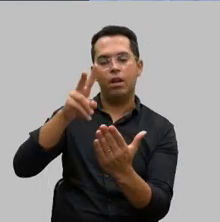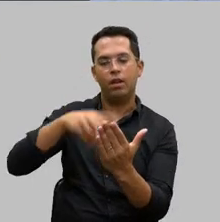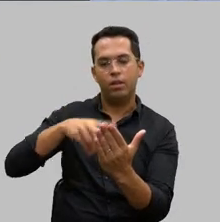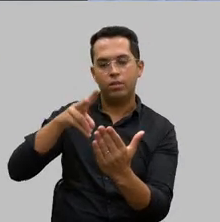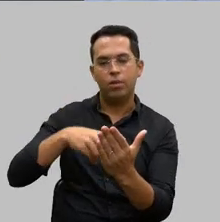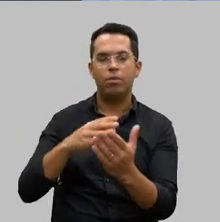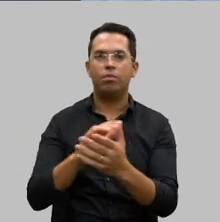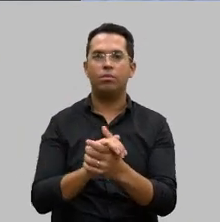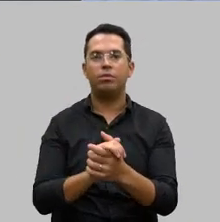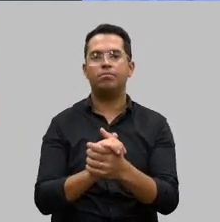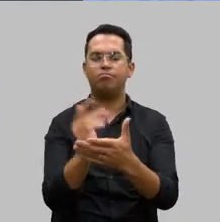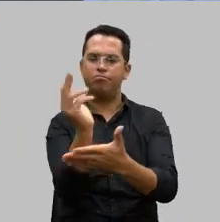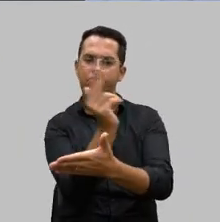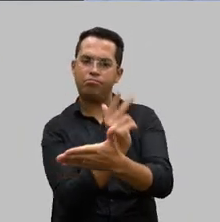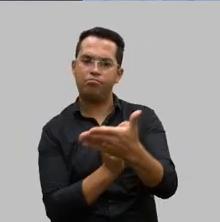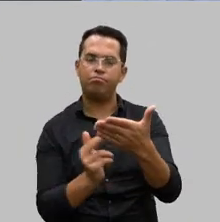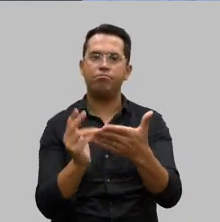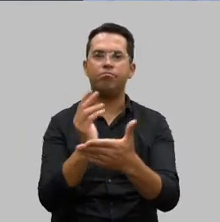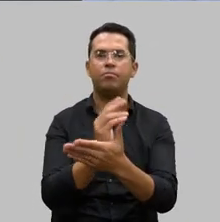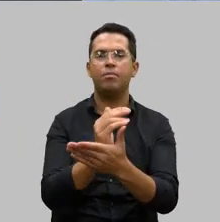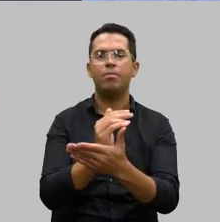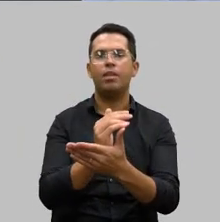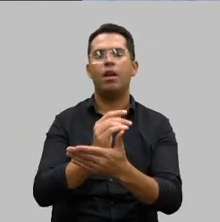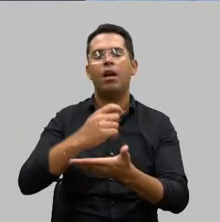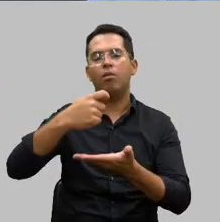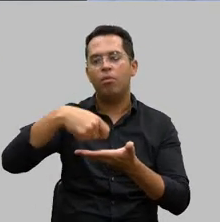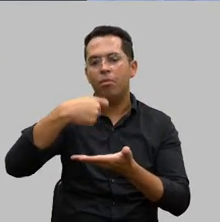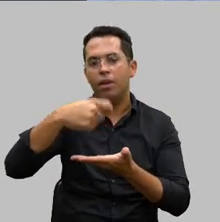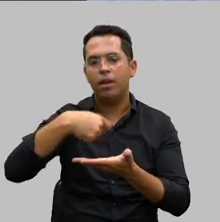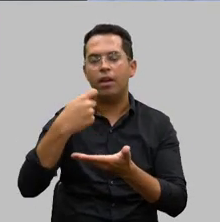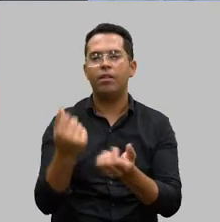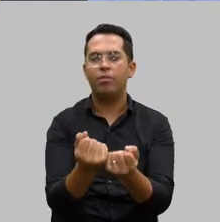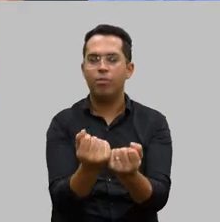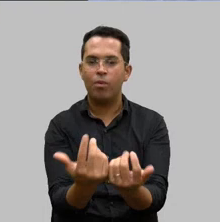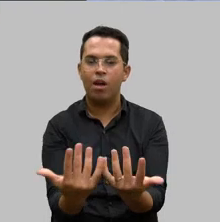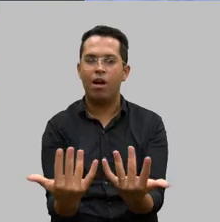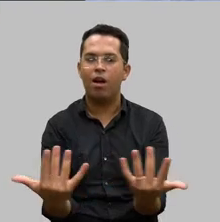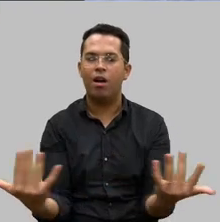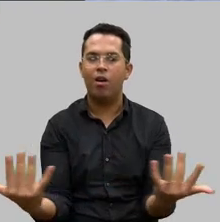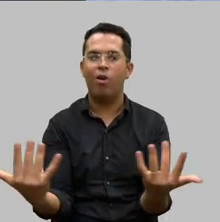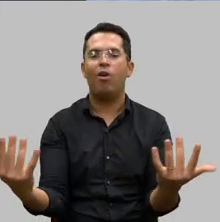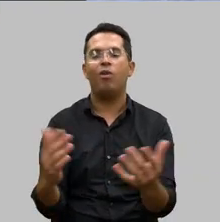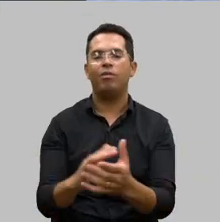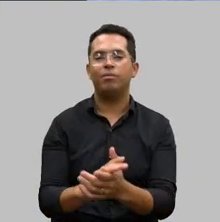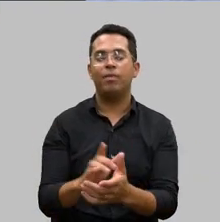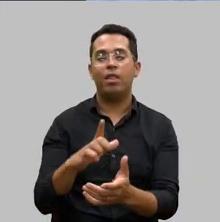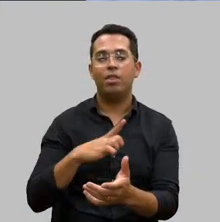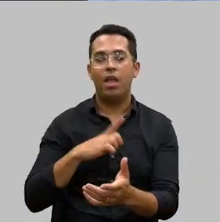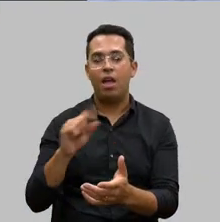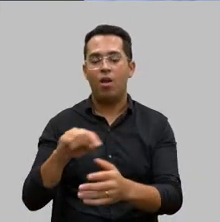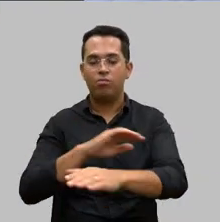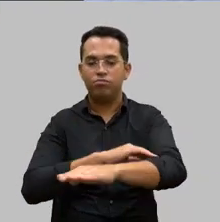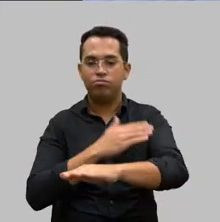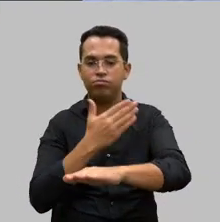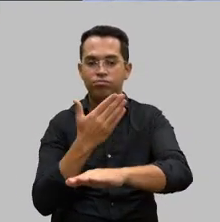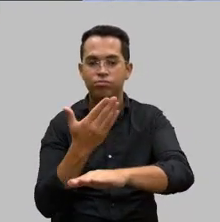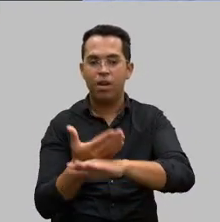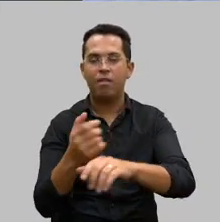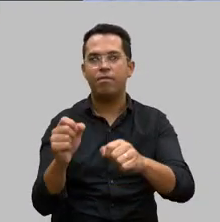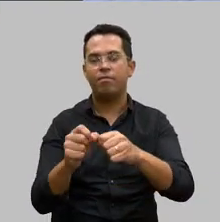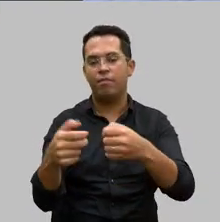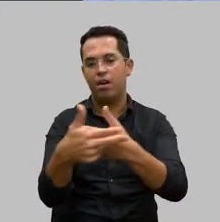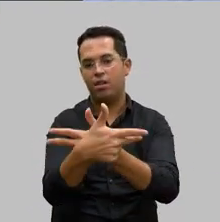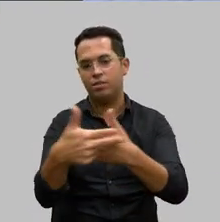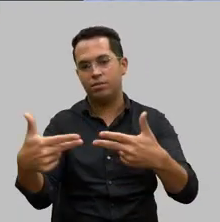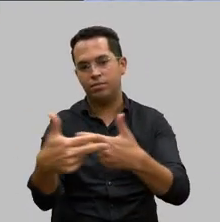e com a horta com a culinária esses idosos que T os saberes que podem se ampliar no no